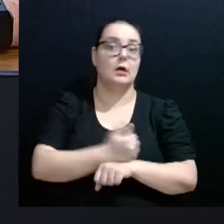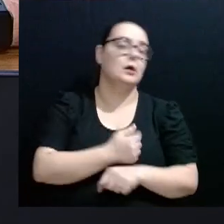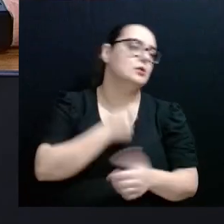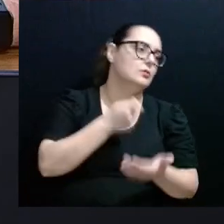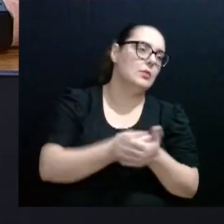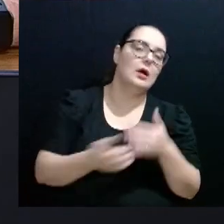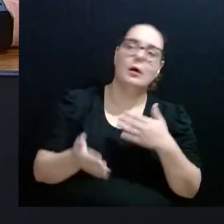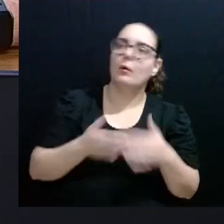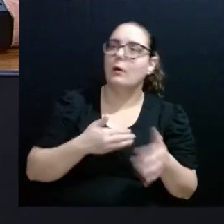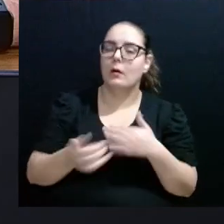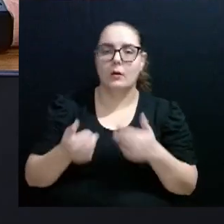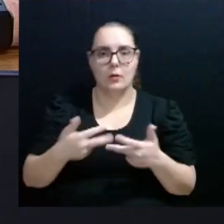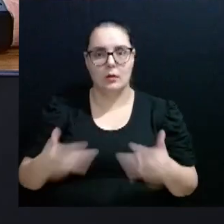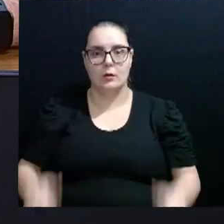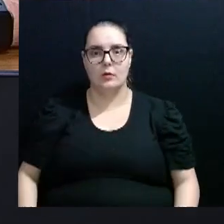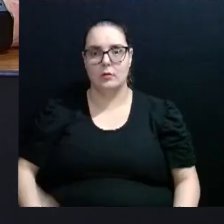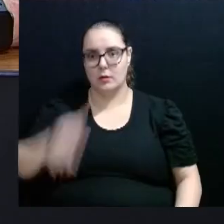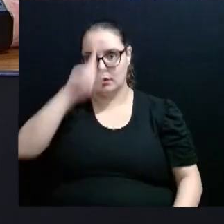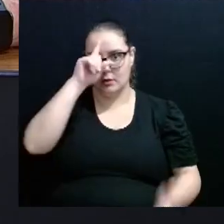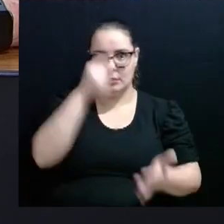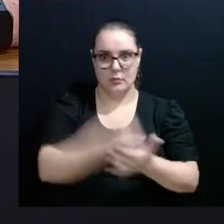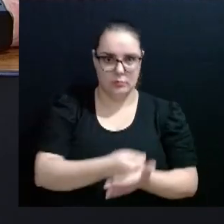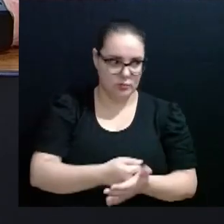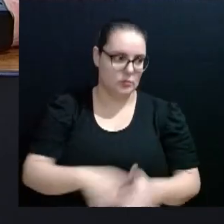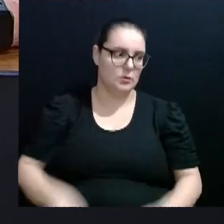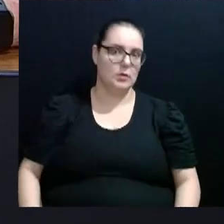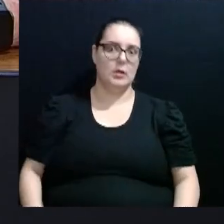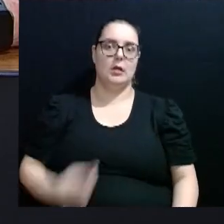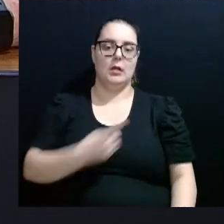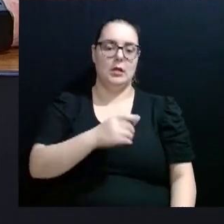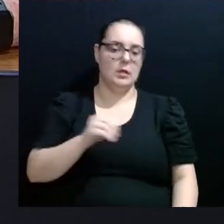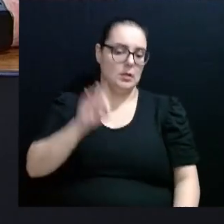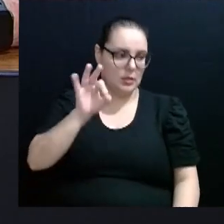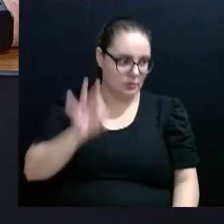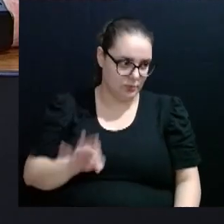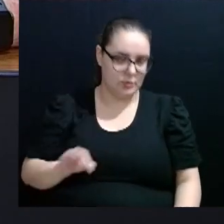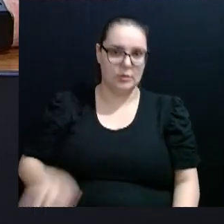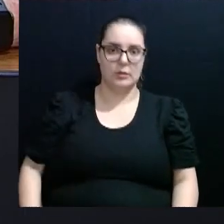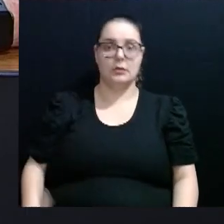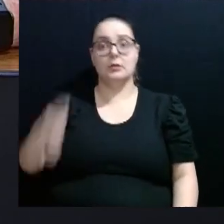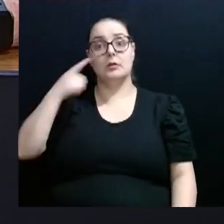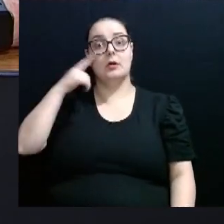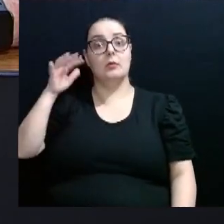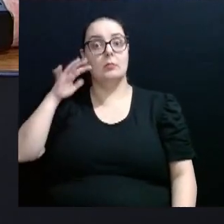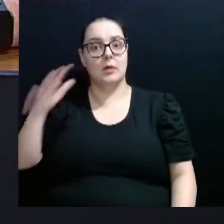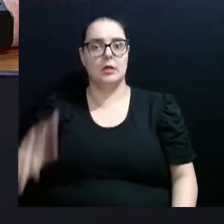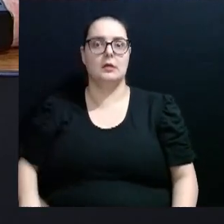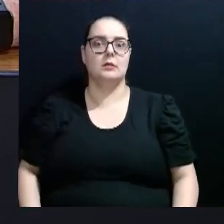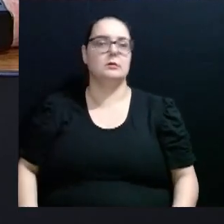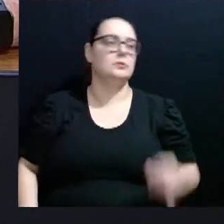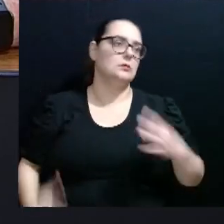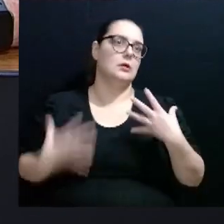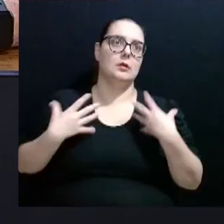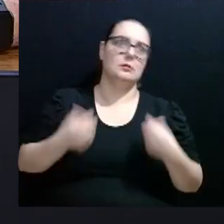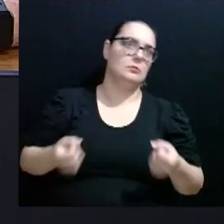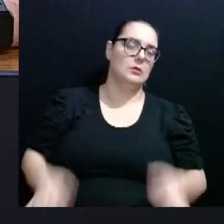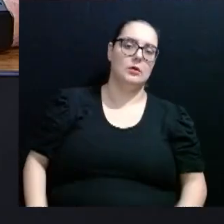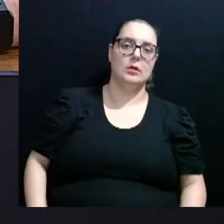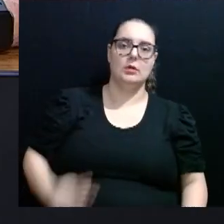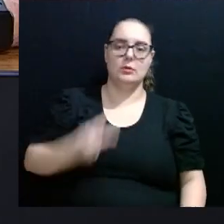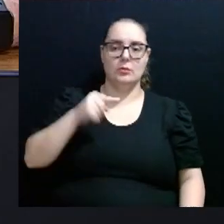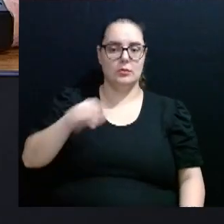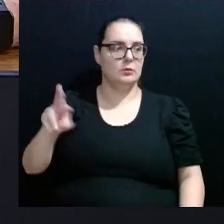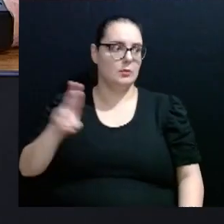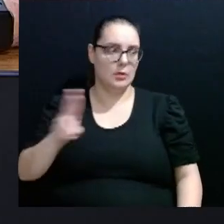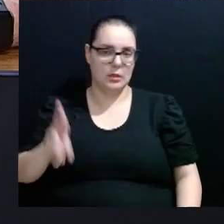você determina, vou guardar 10%. Então imagina que se você ganha R$2.000, você vai